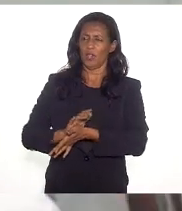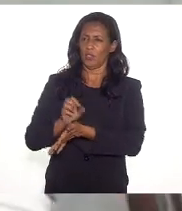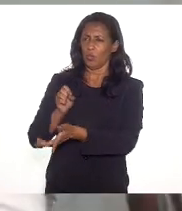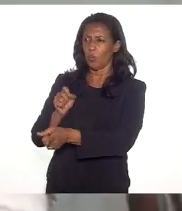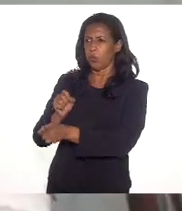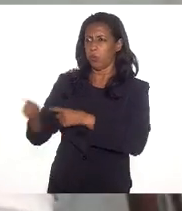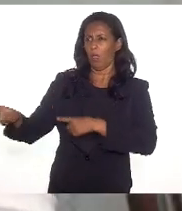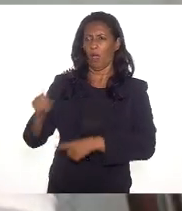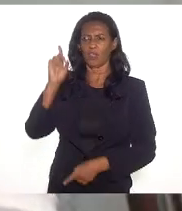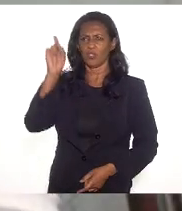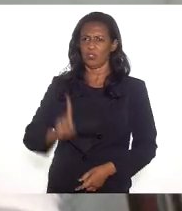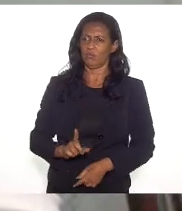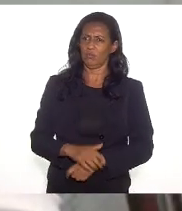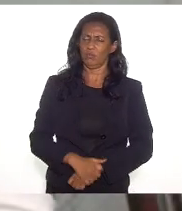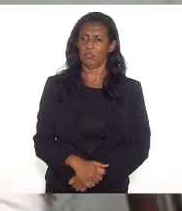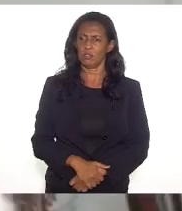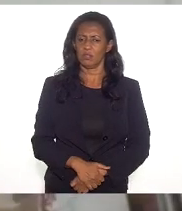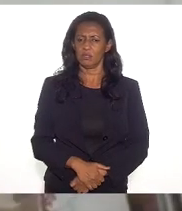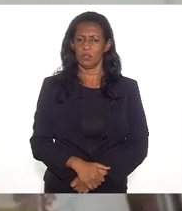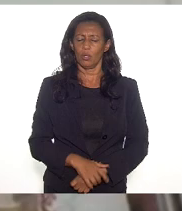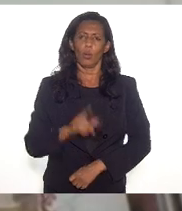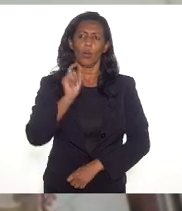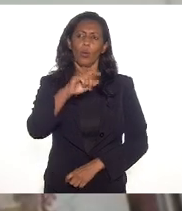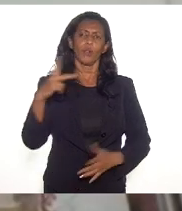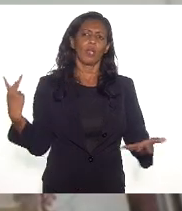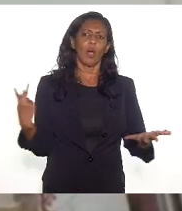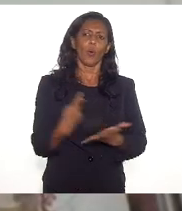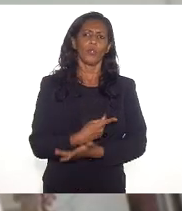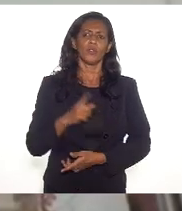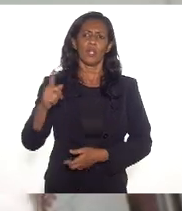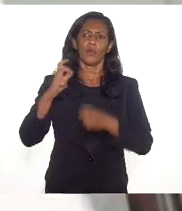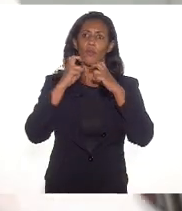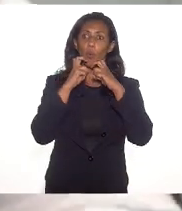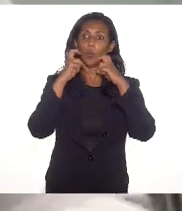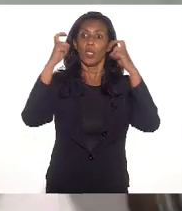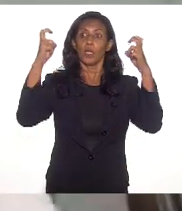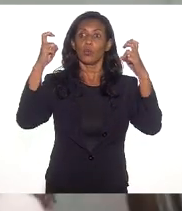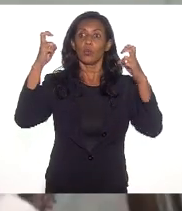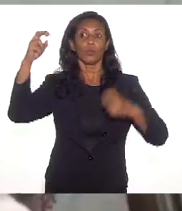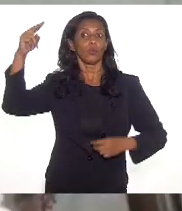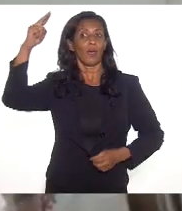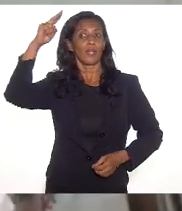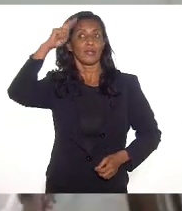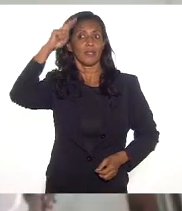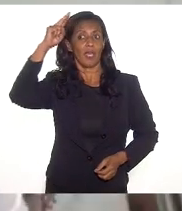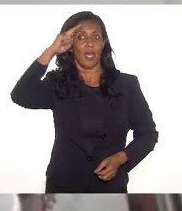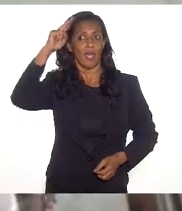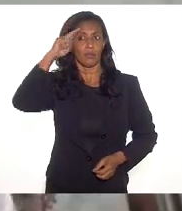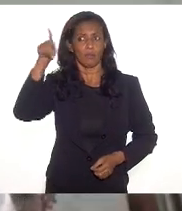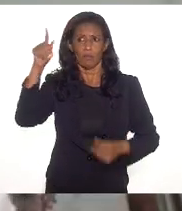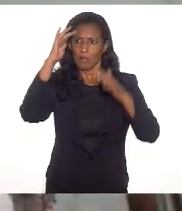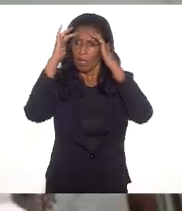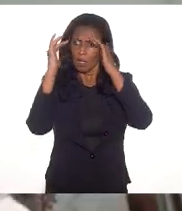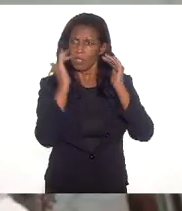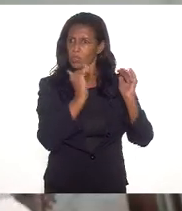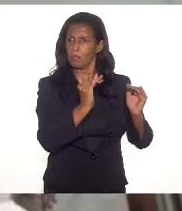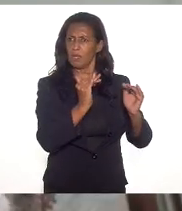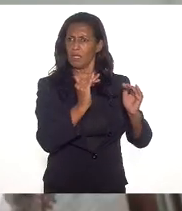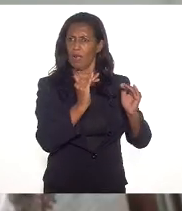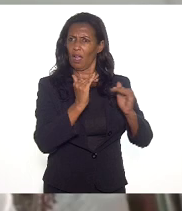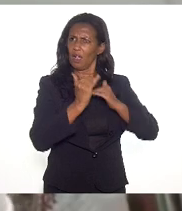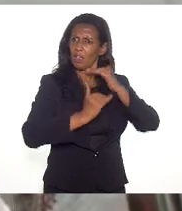exonerar essa diretora. O que aconteceu ali foi um brado do Exército Brasileiro. Vossa Excelência deveria respeitar as